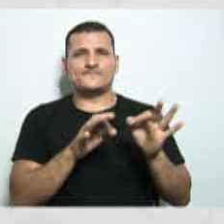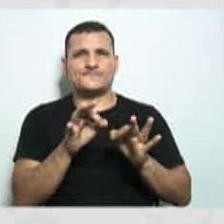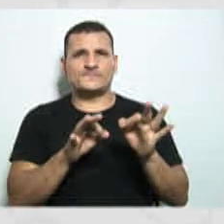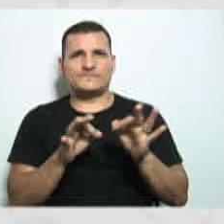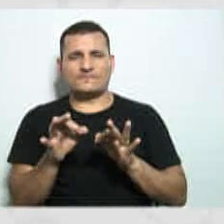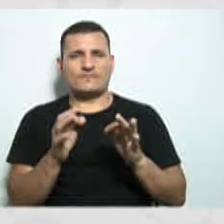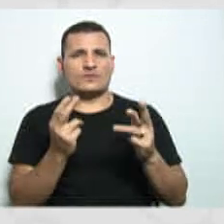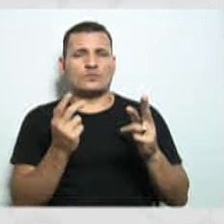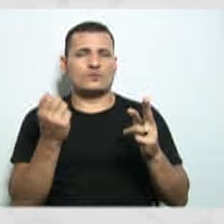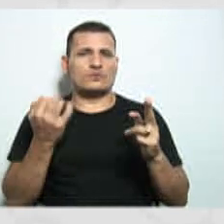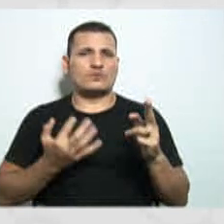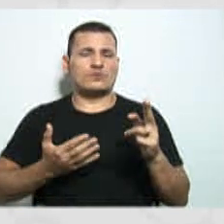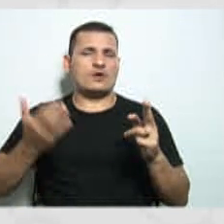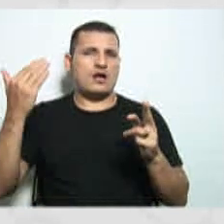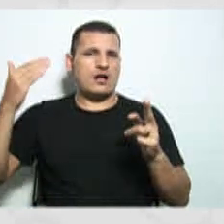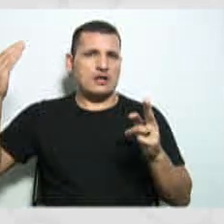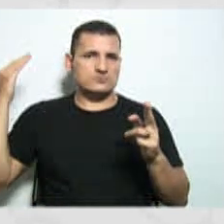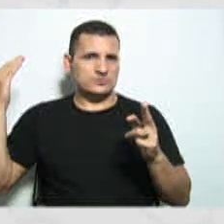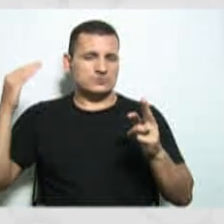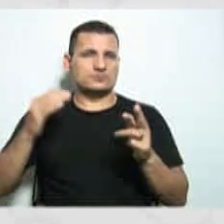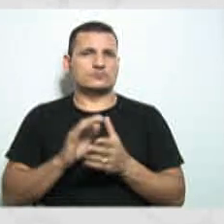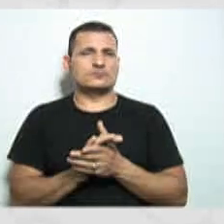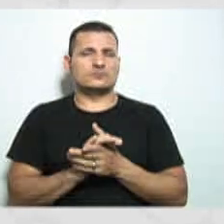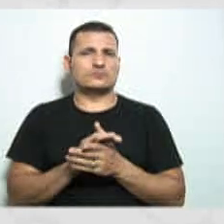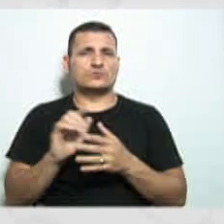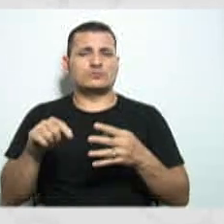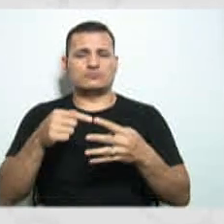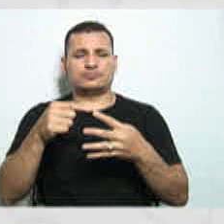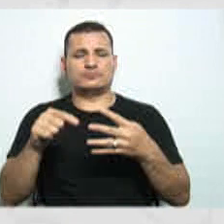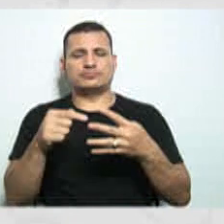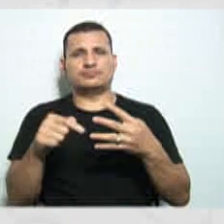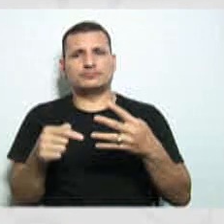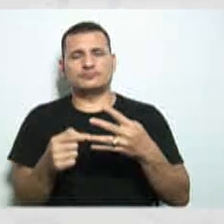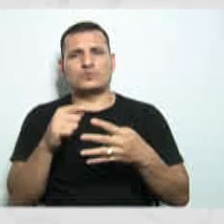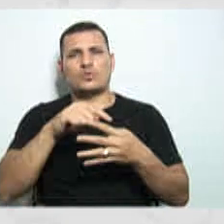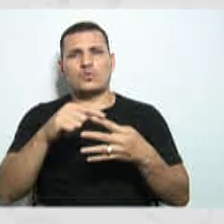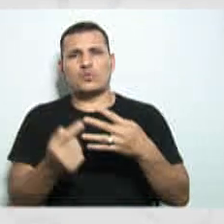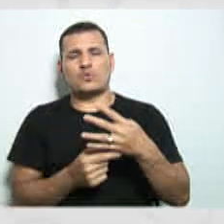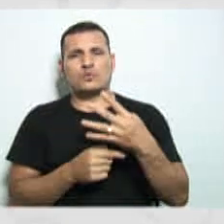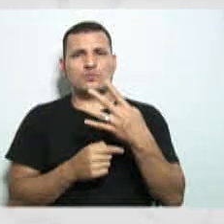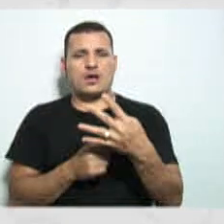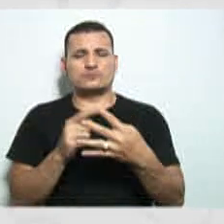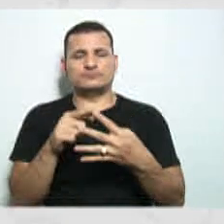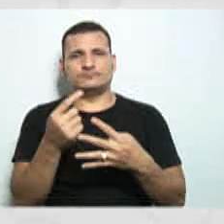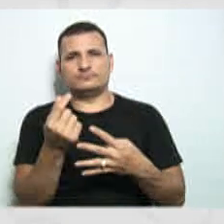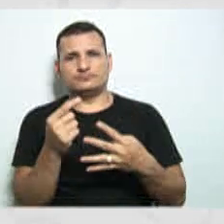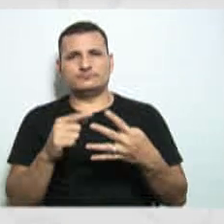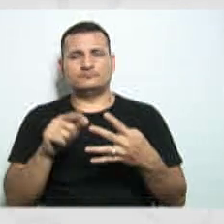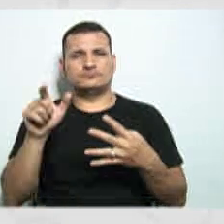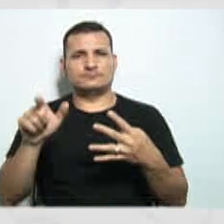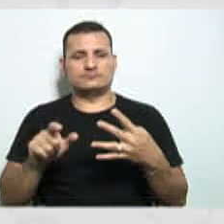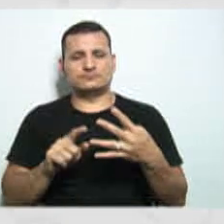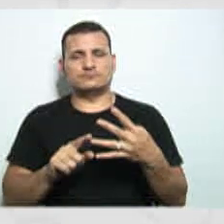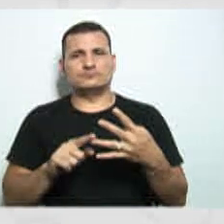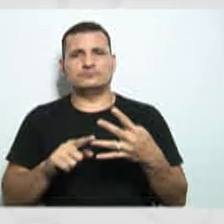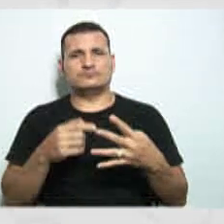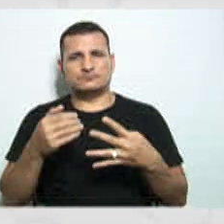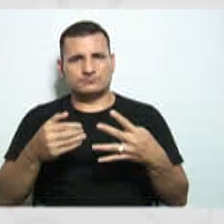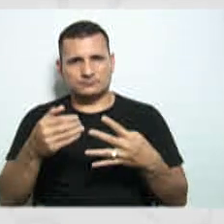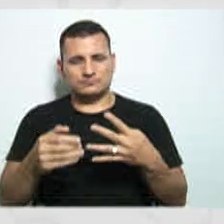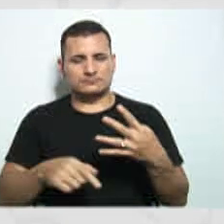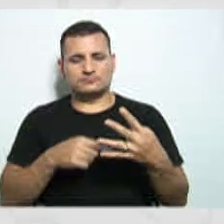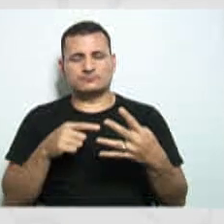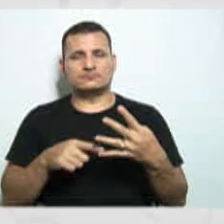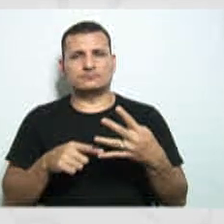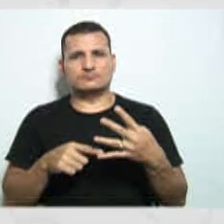mencionamos anteriormente, né, de acordo com as 4 perspectivas que eu falei para você, ó, financeira, clientes, processos